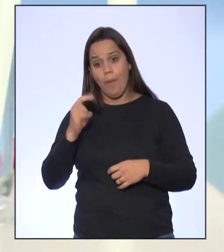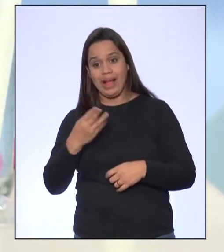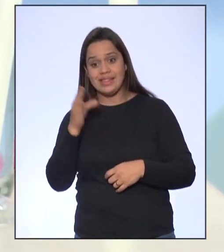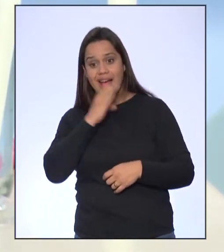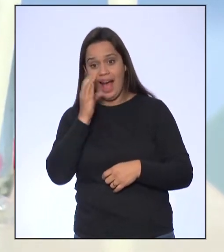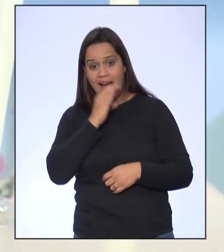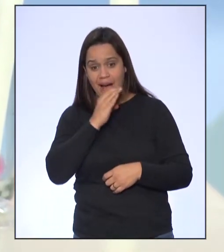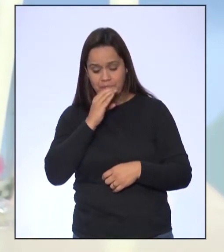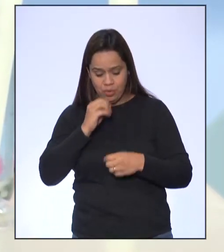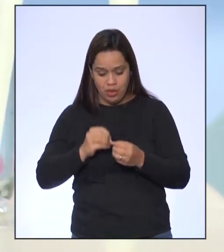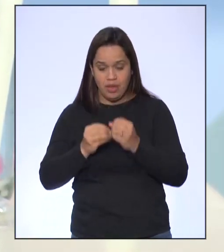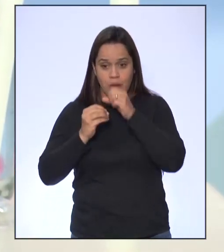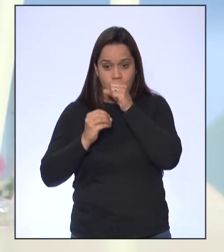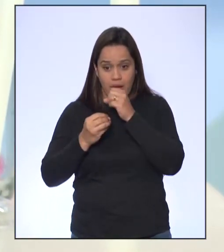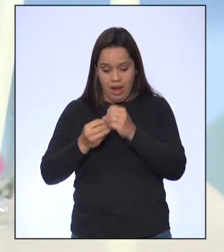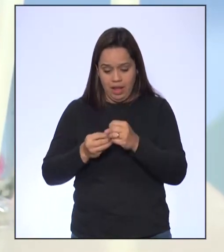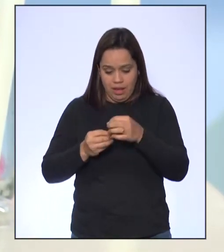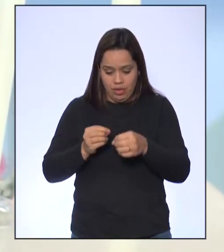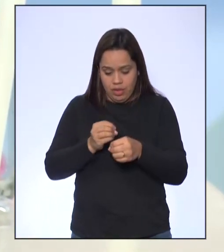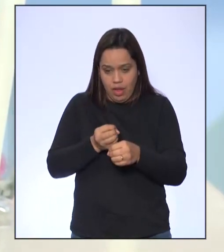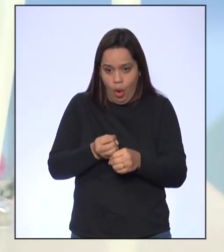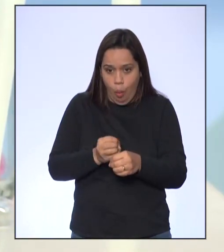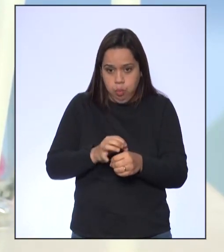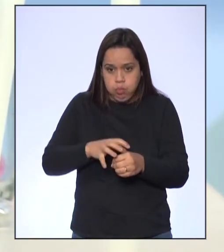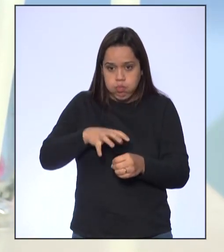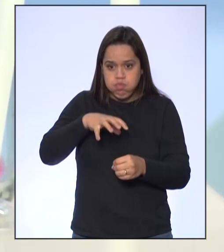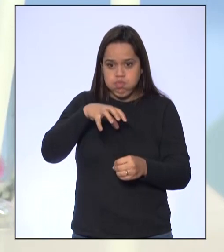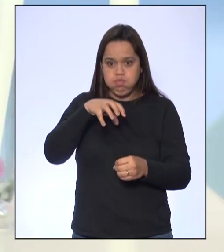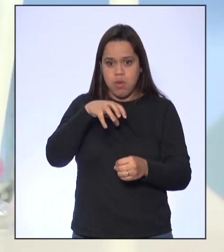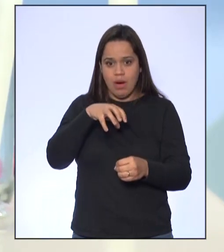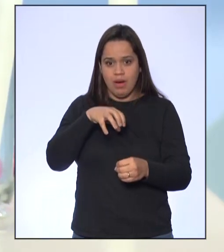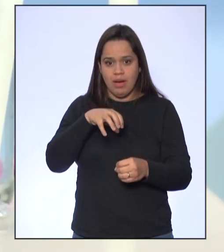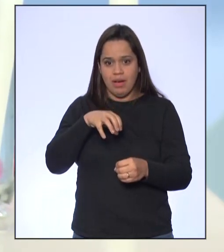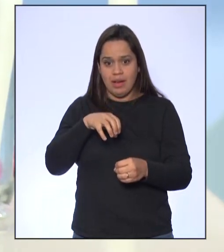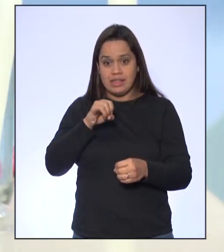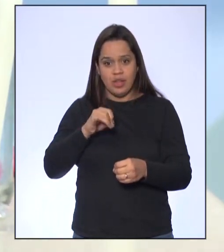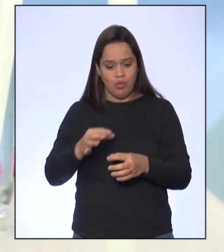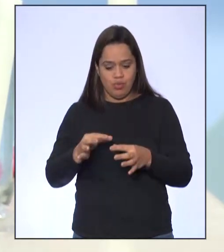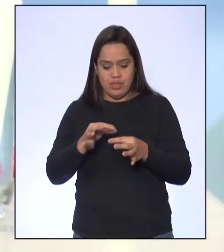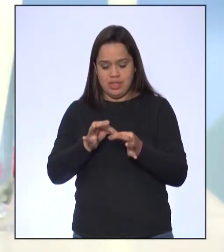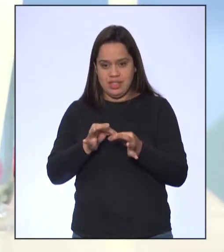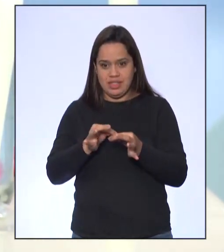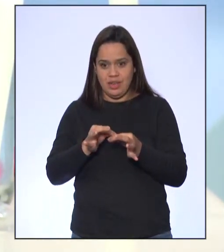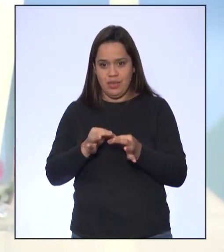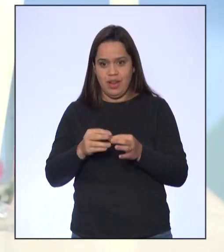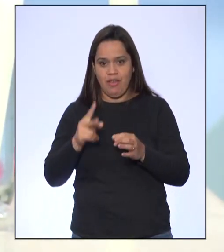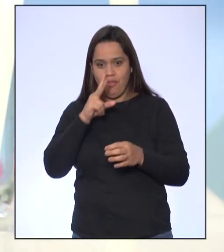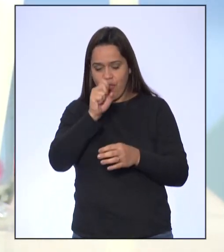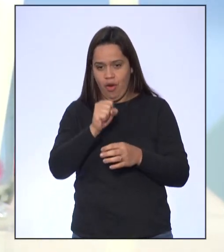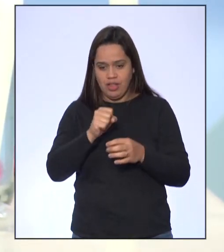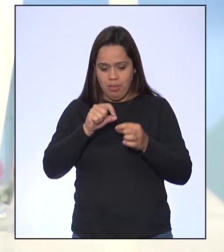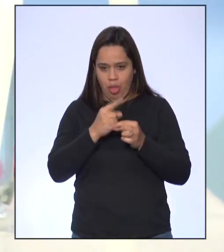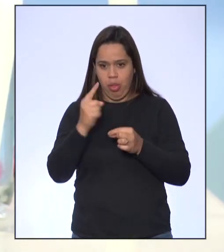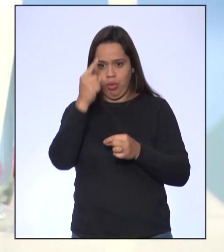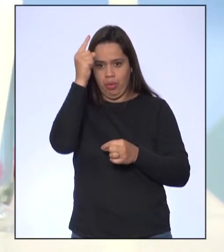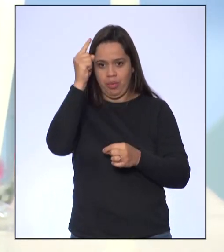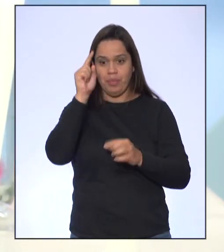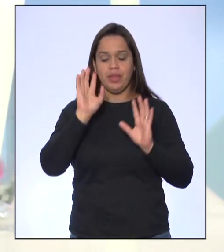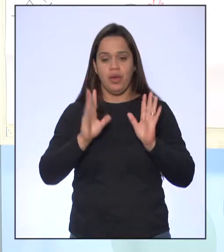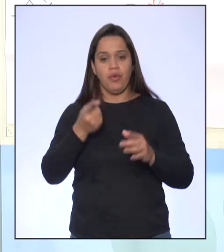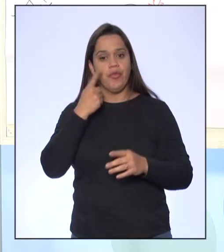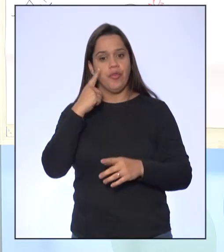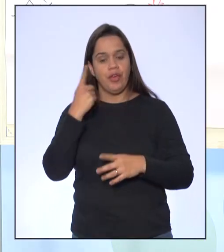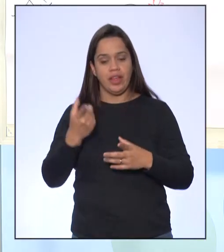bexiguinha aí. E se eu não segurar aqui, se bobear, essa bexiguinha vai escapar. Olha só que interessante, gente. Também gás